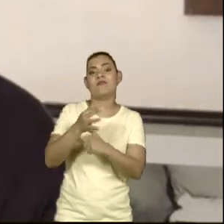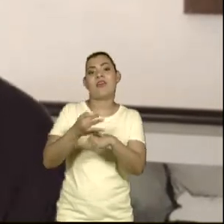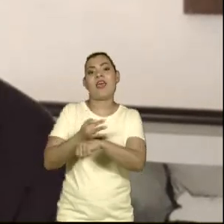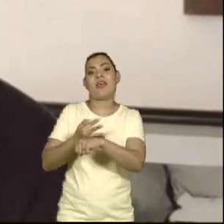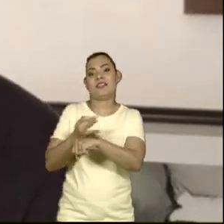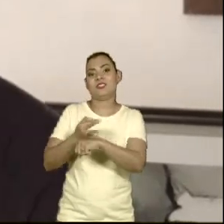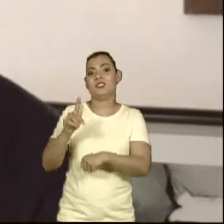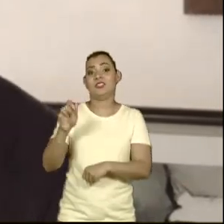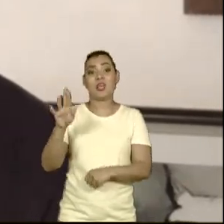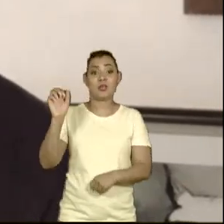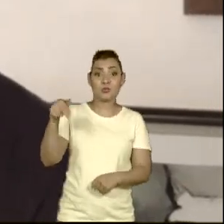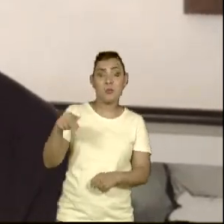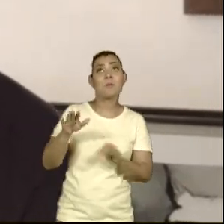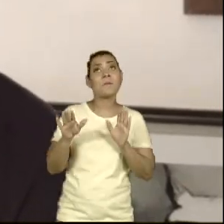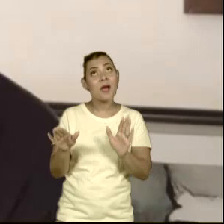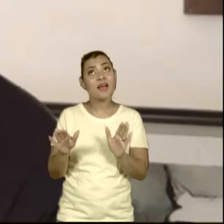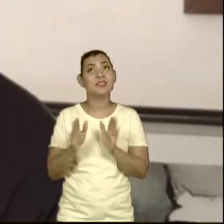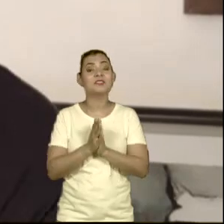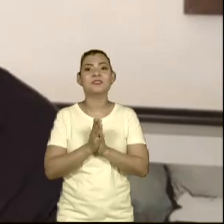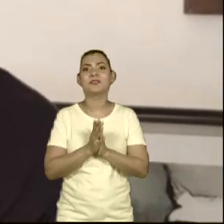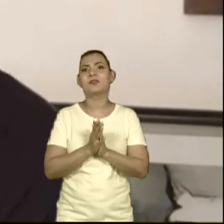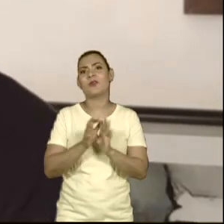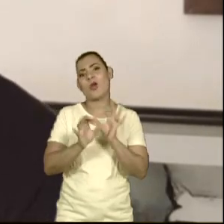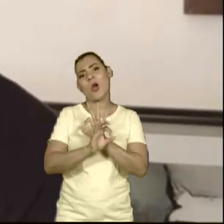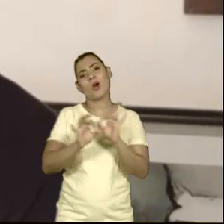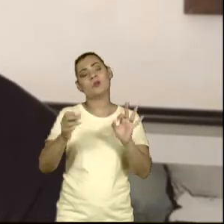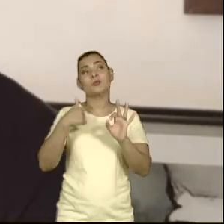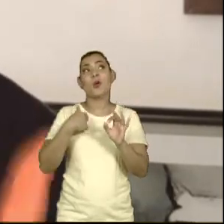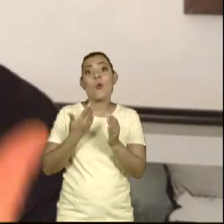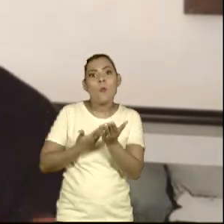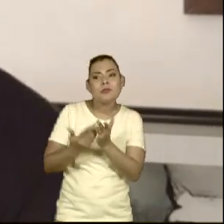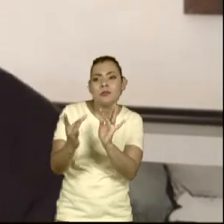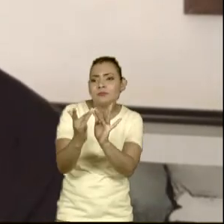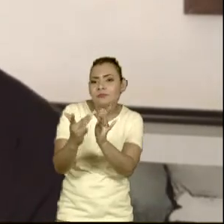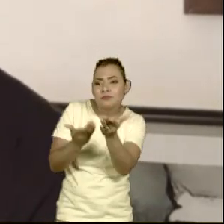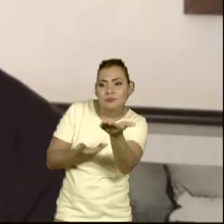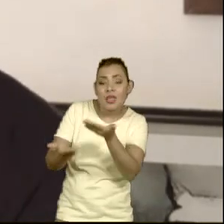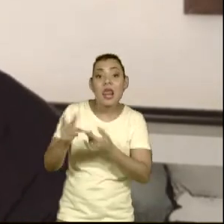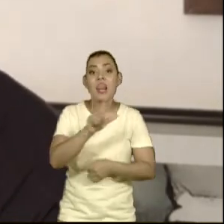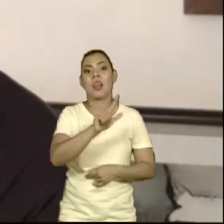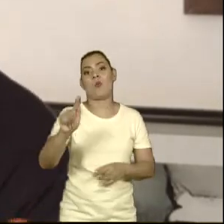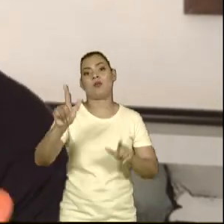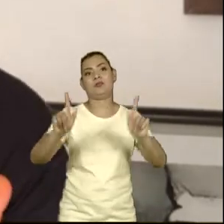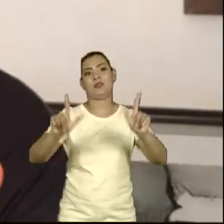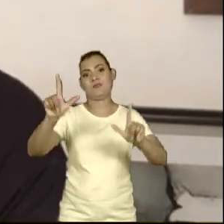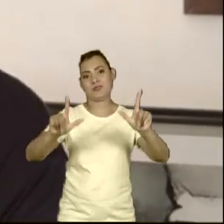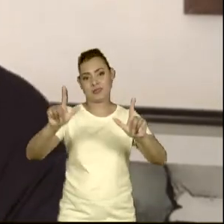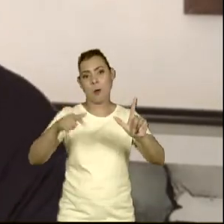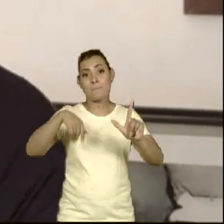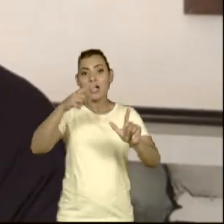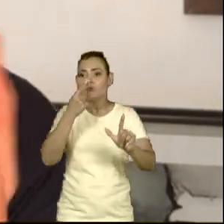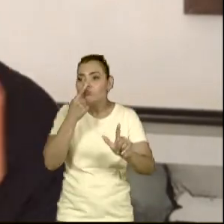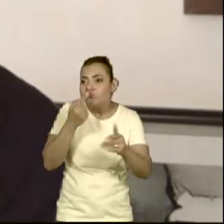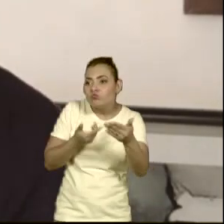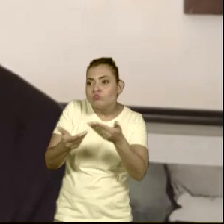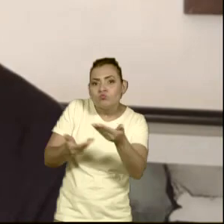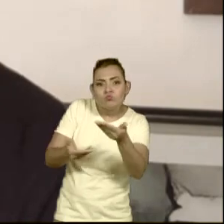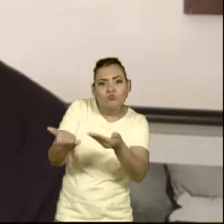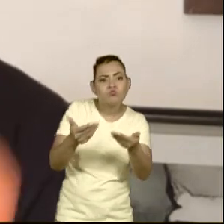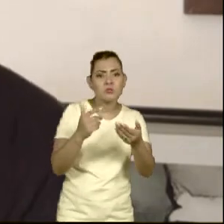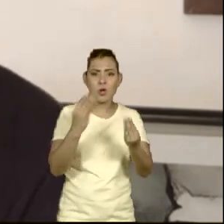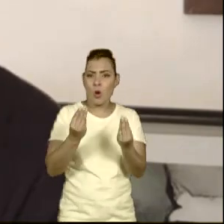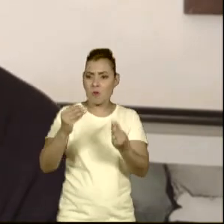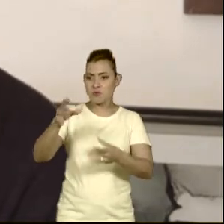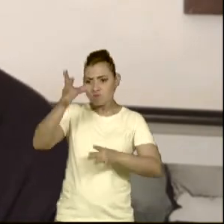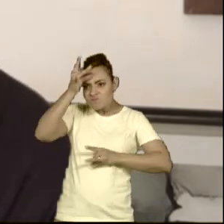do Gerson, mas, foi onde eu comecei a me aproximar, muito mais da linguagem televisiva, da atuação,